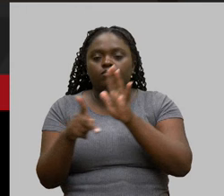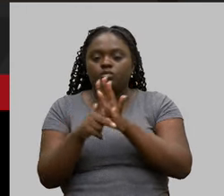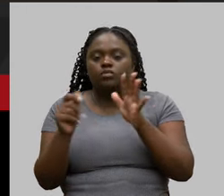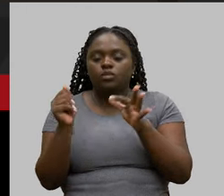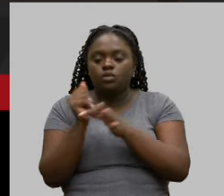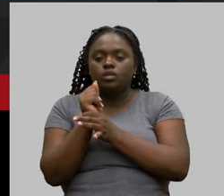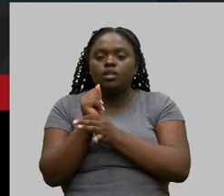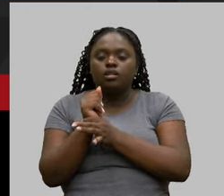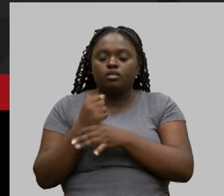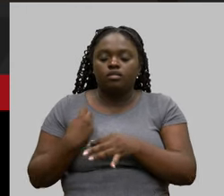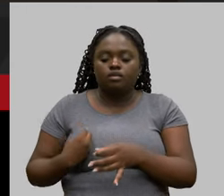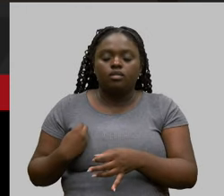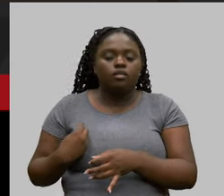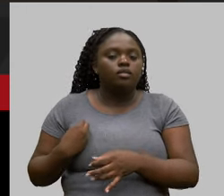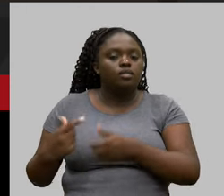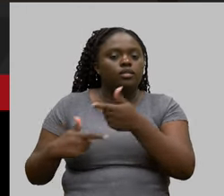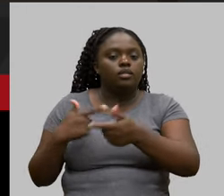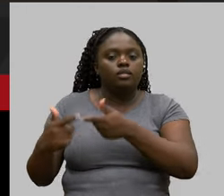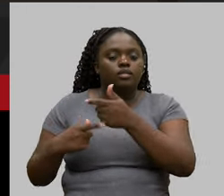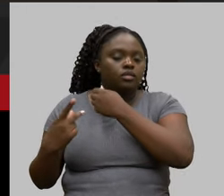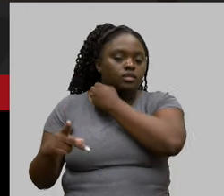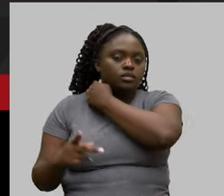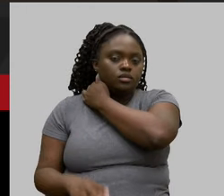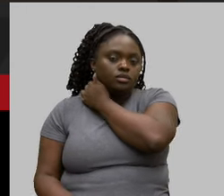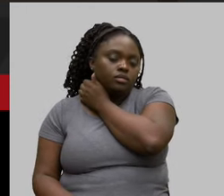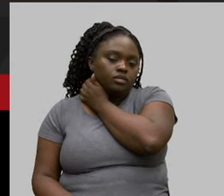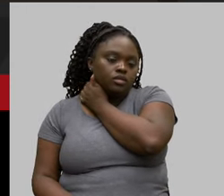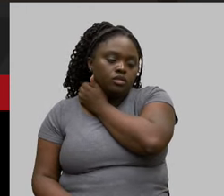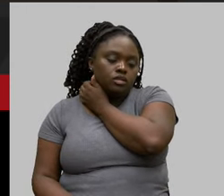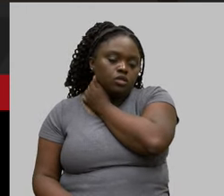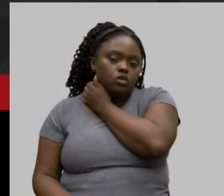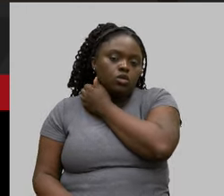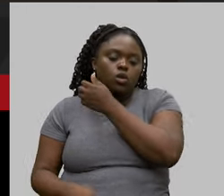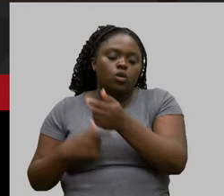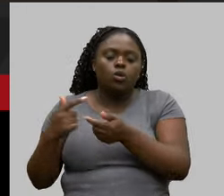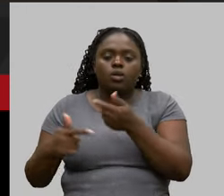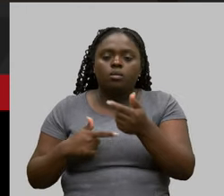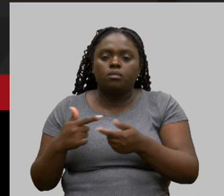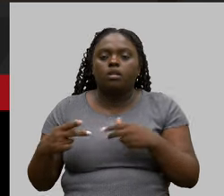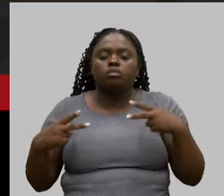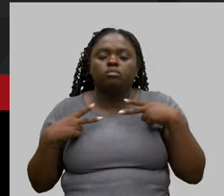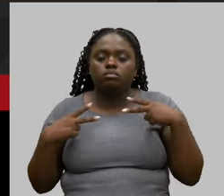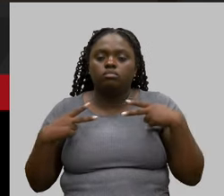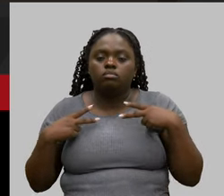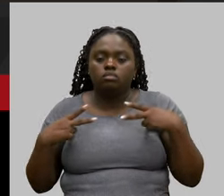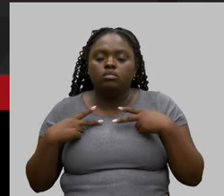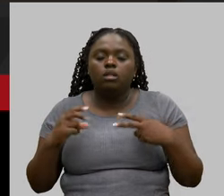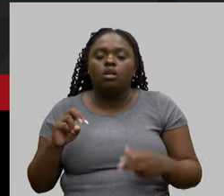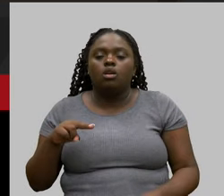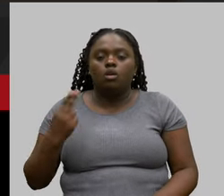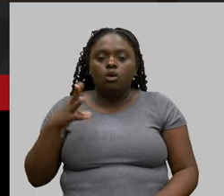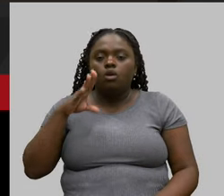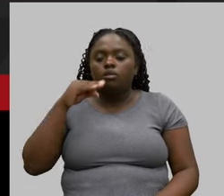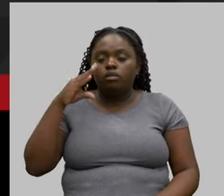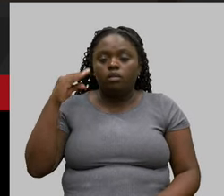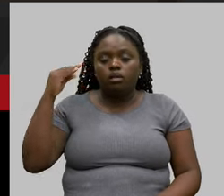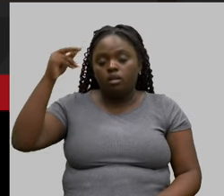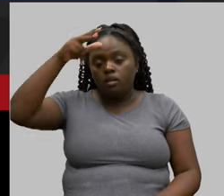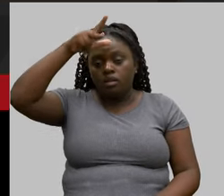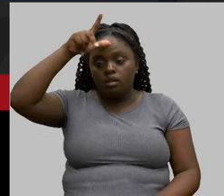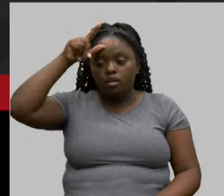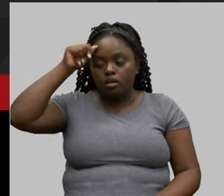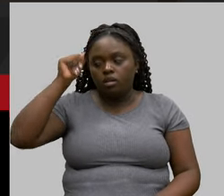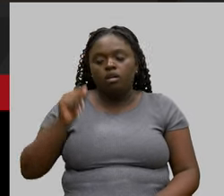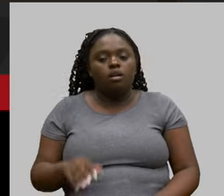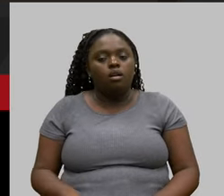longo de sua vida laboral sejam trabalhadores da iniciativa privada sejam servidores públicos a